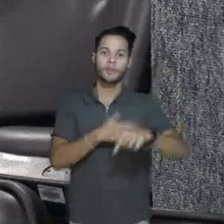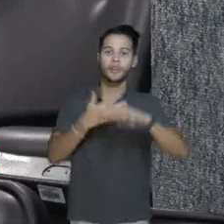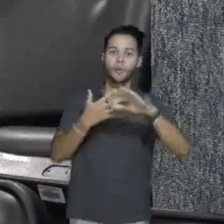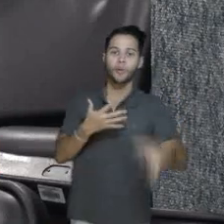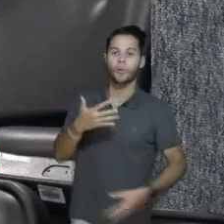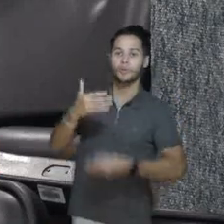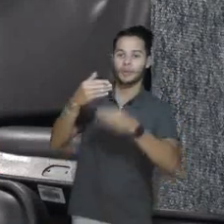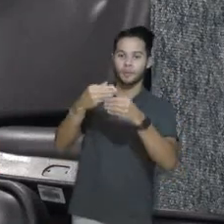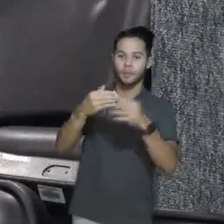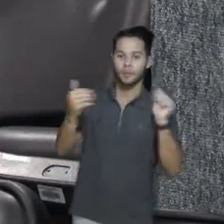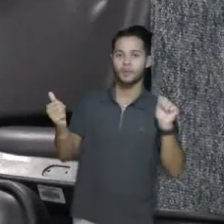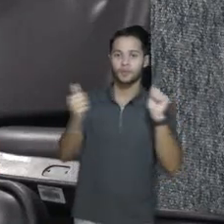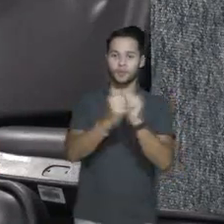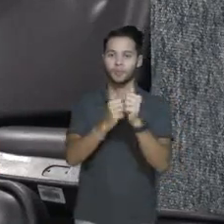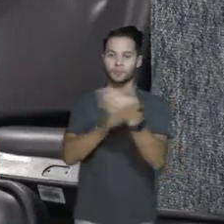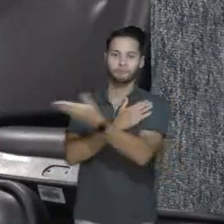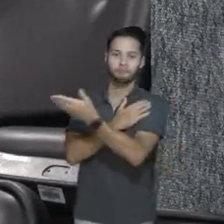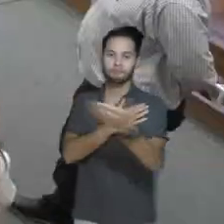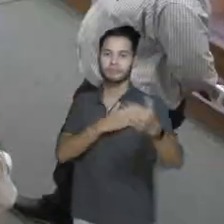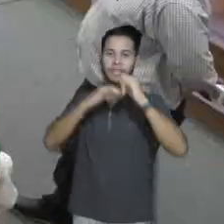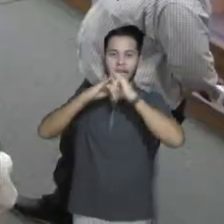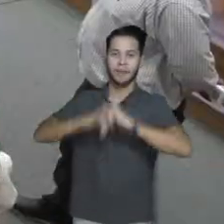essa brilhante